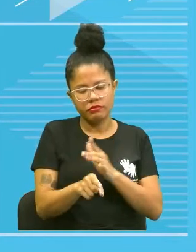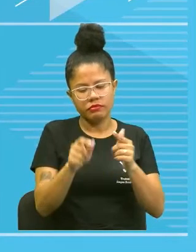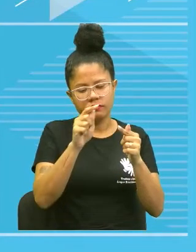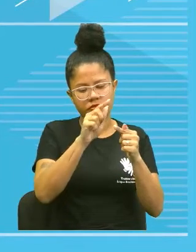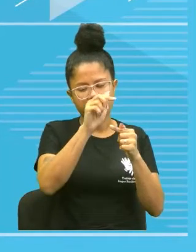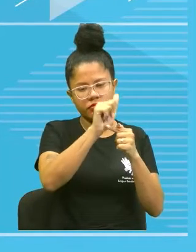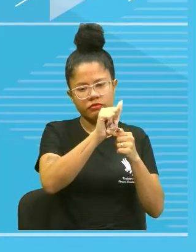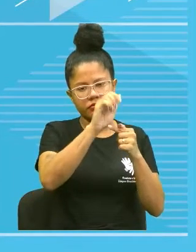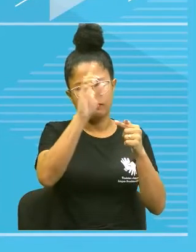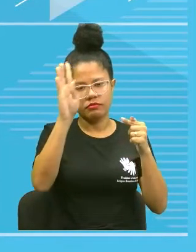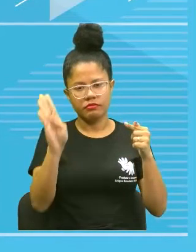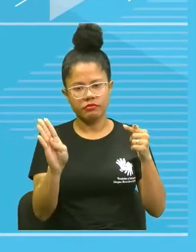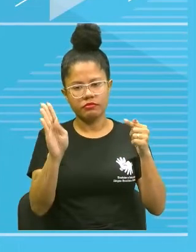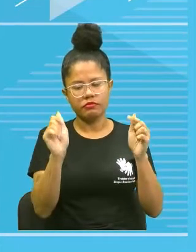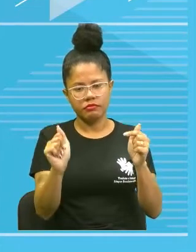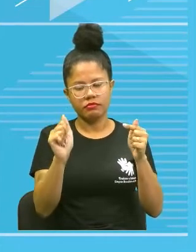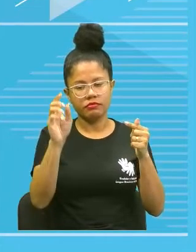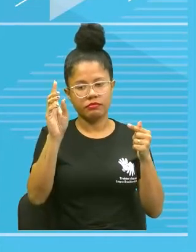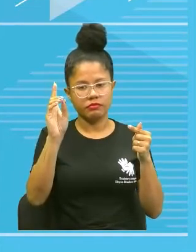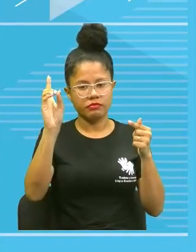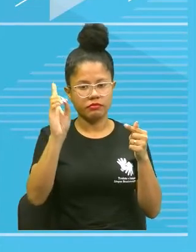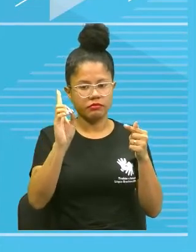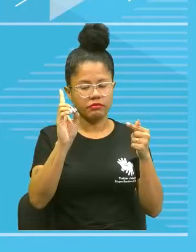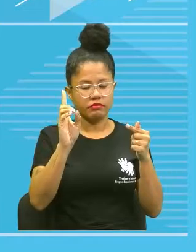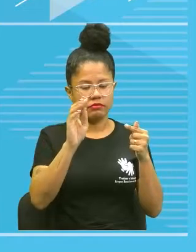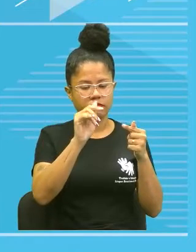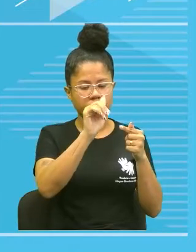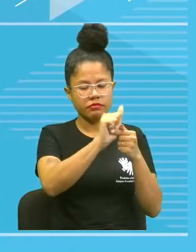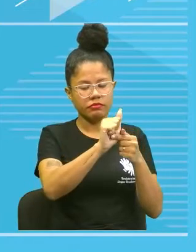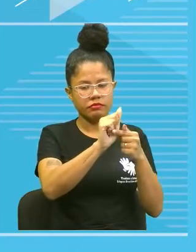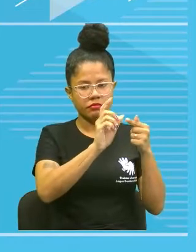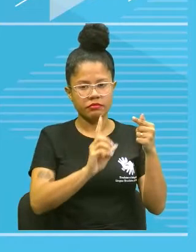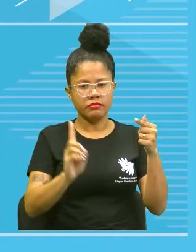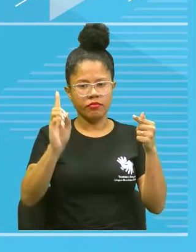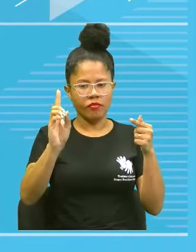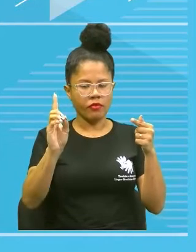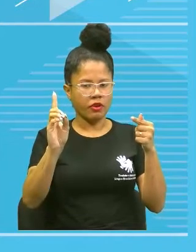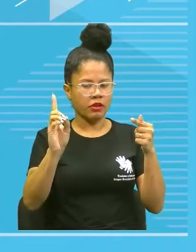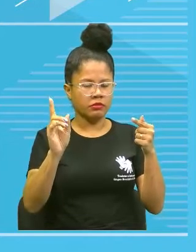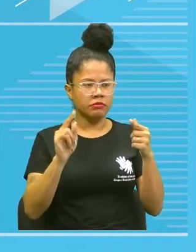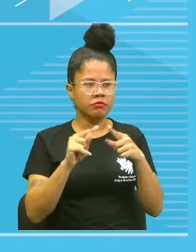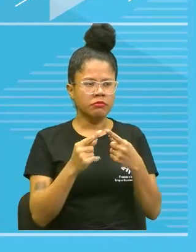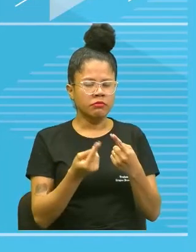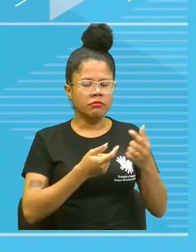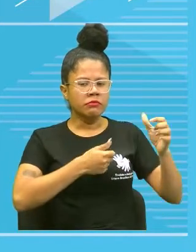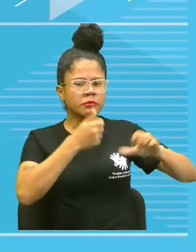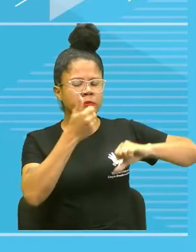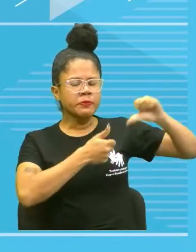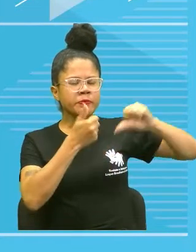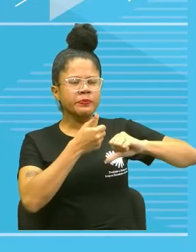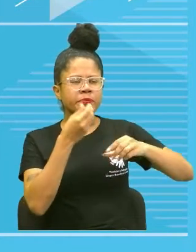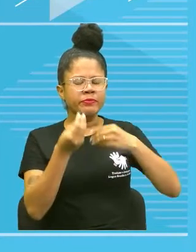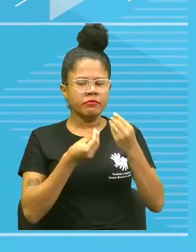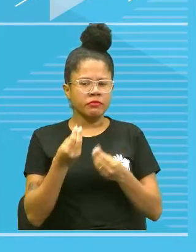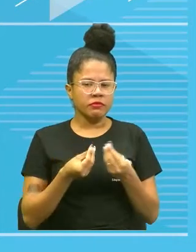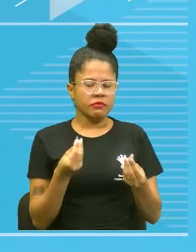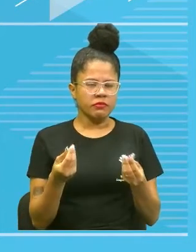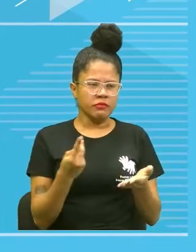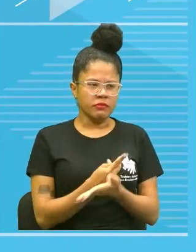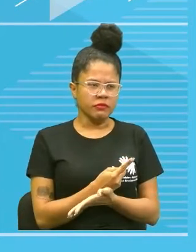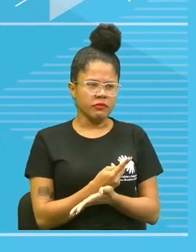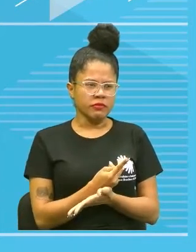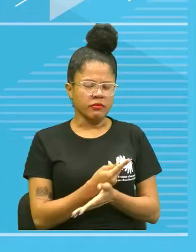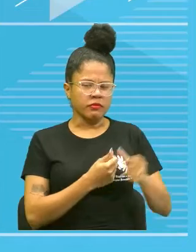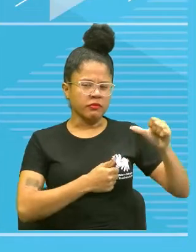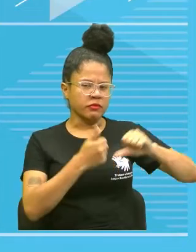o ponto A. E aí, só o que vai mudar é a ordem de análise, não a ordem com que elas ocorrem. Aí, compressão